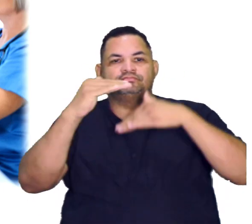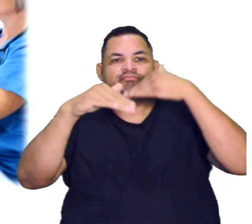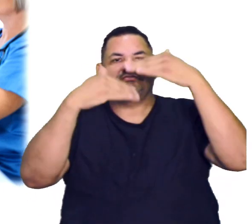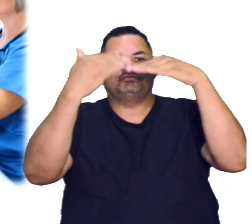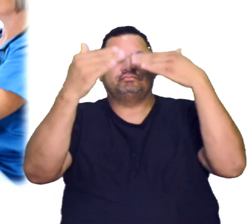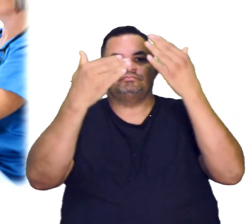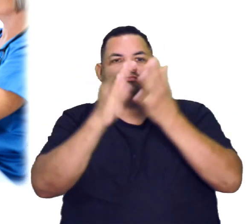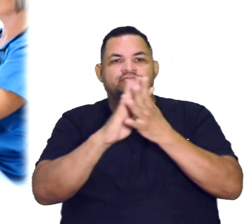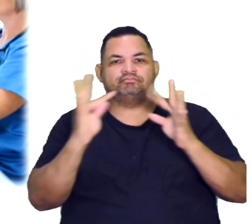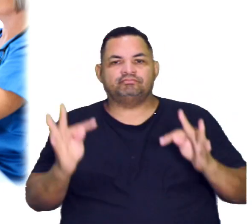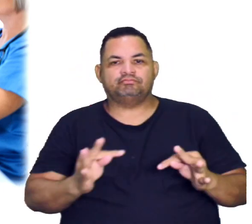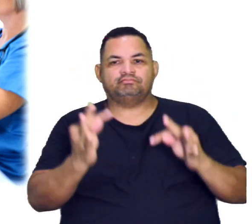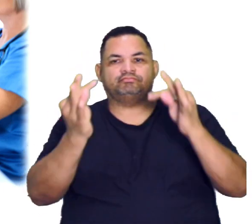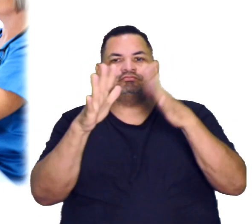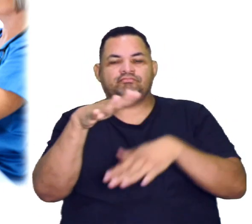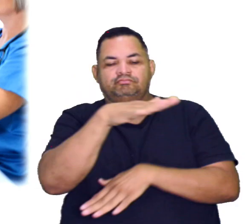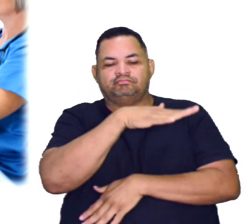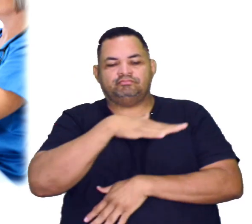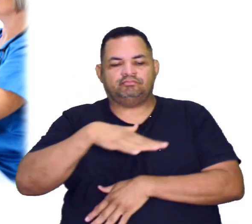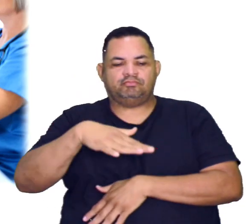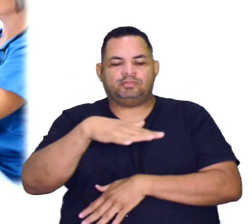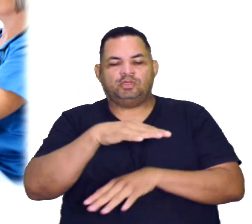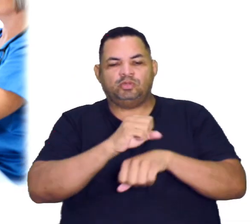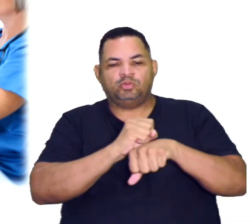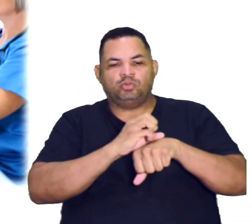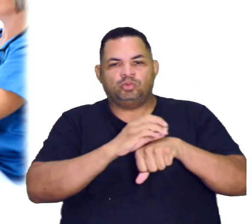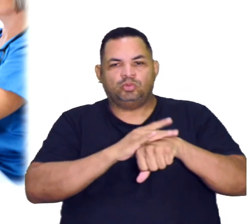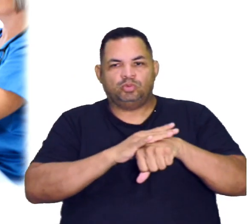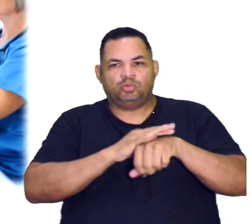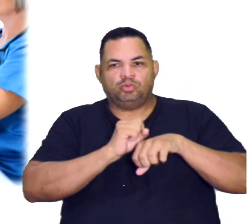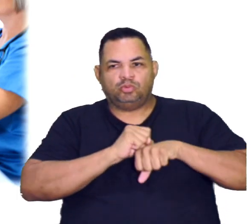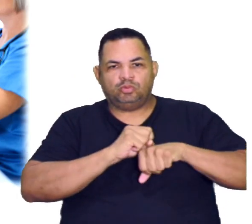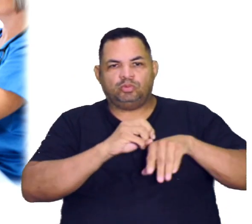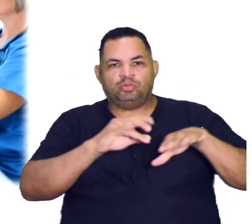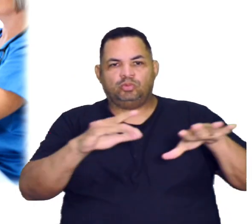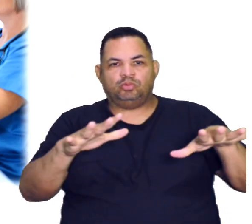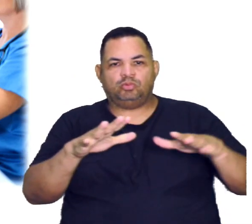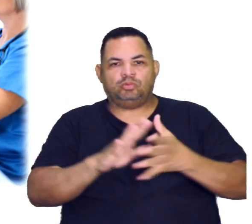avanço tecnológico e o cenário epidemiológico das doenças